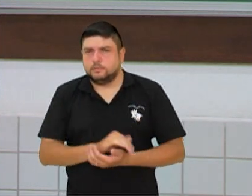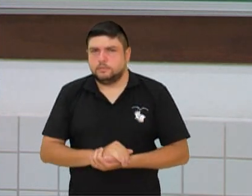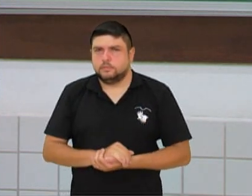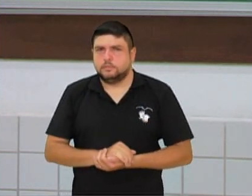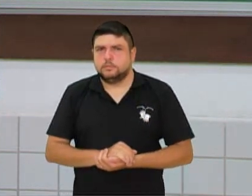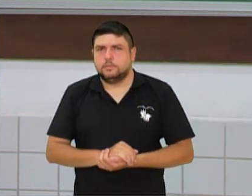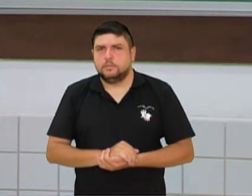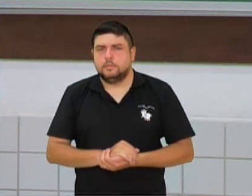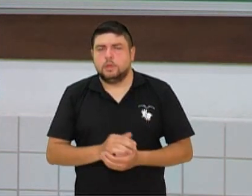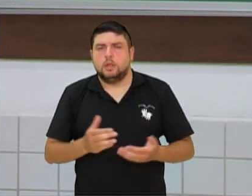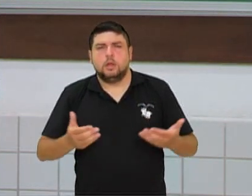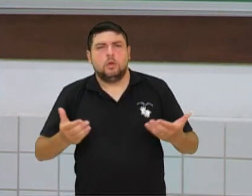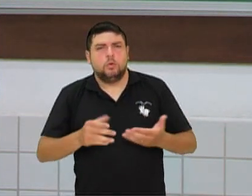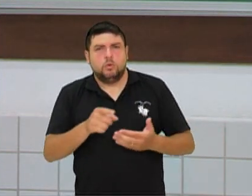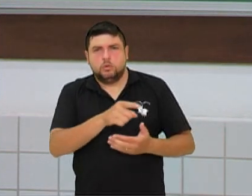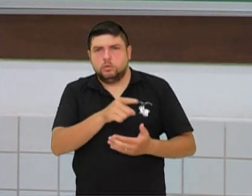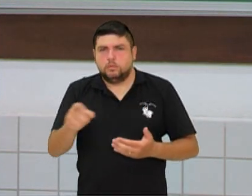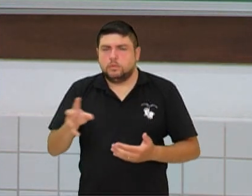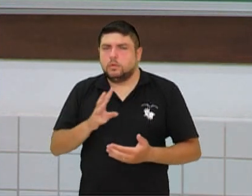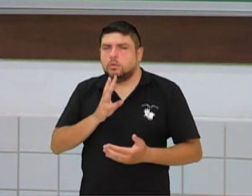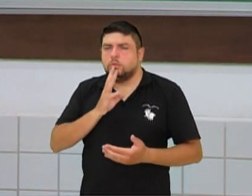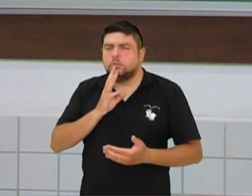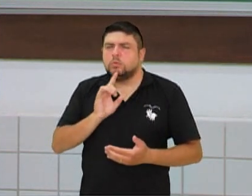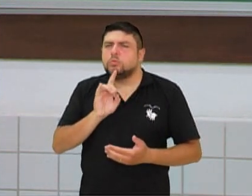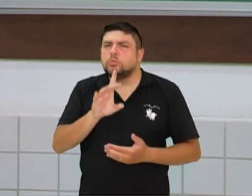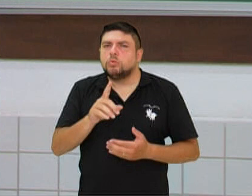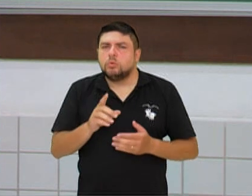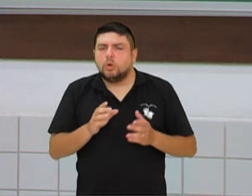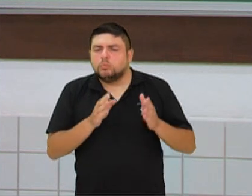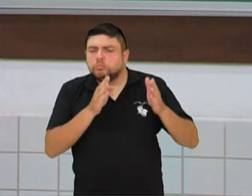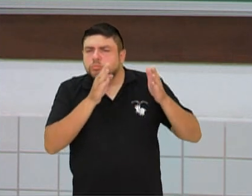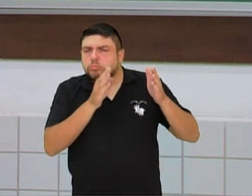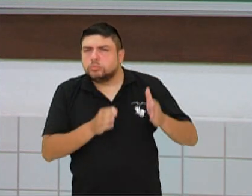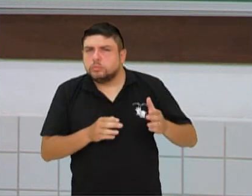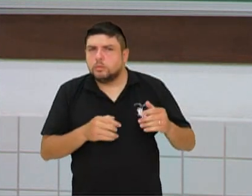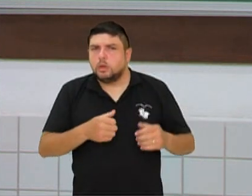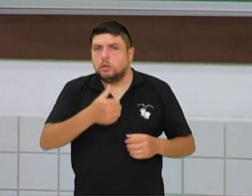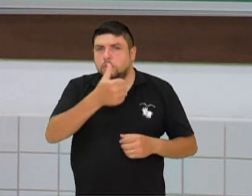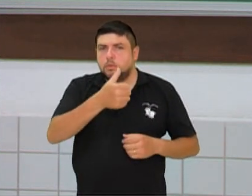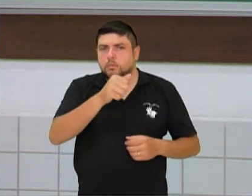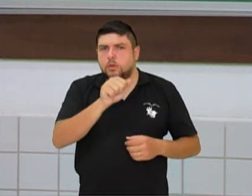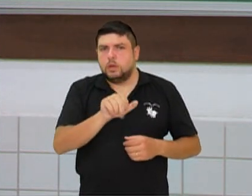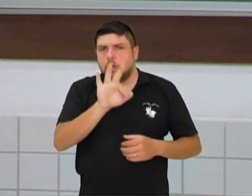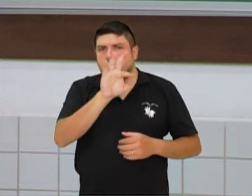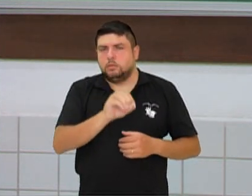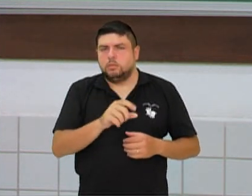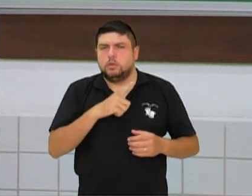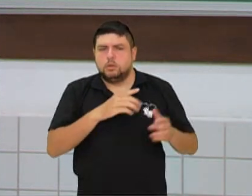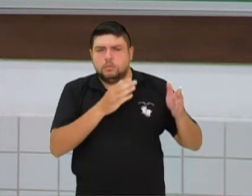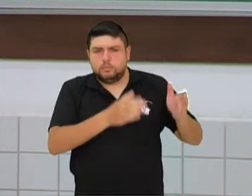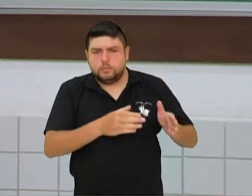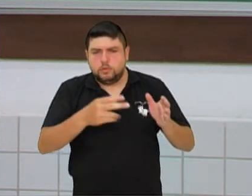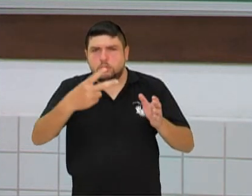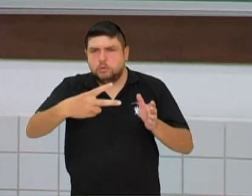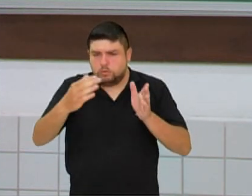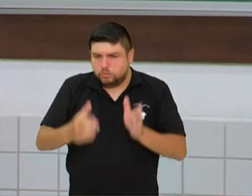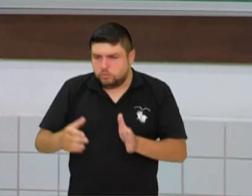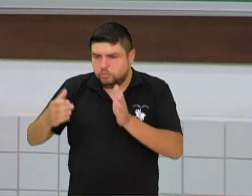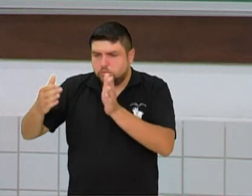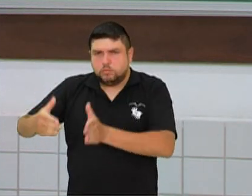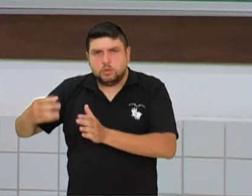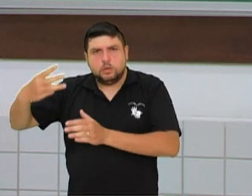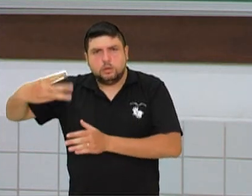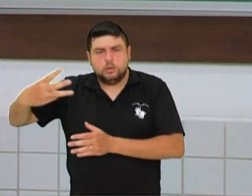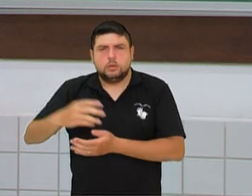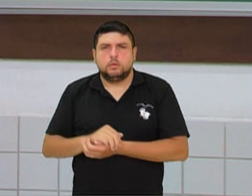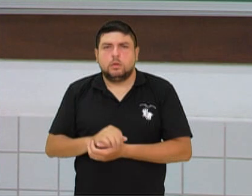vocês só irão conhecer um fragmento do primeiro ato. Ela é uma peça que tem 3 atos, tá? Qualquer coisa, se você tiver